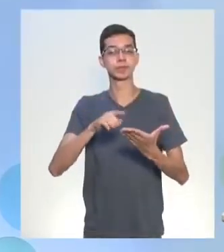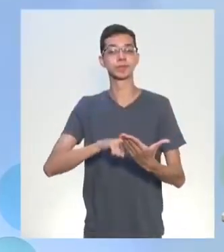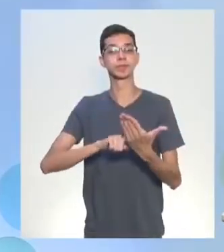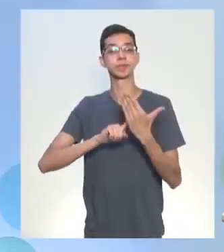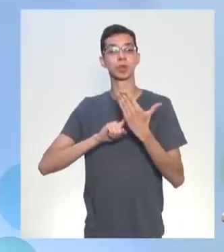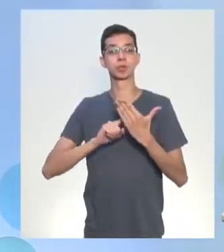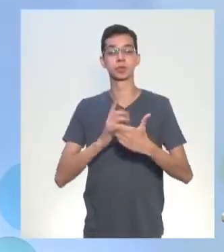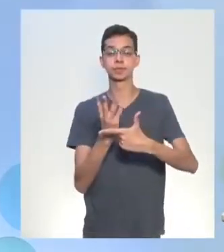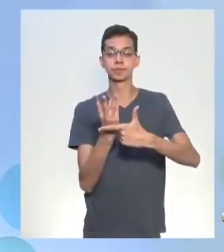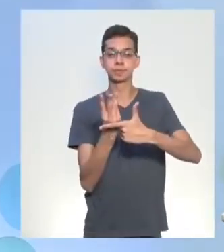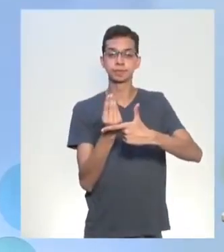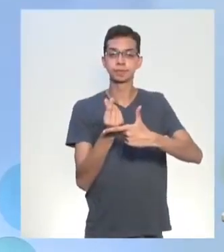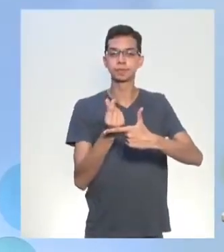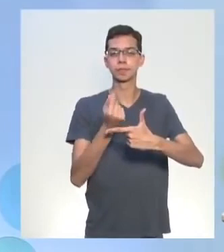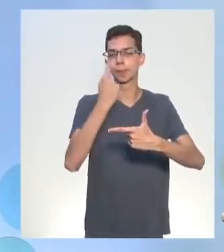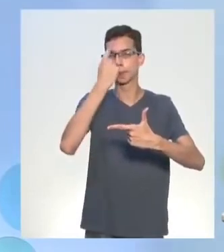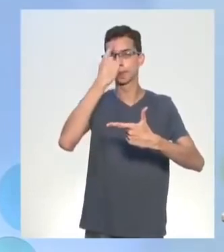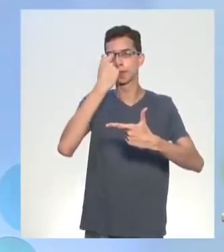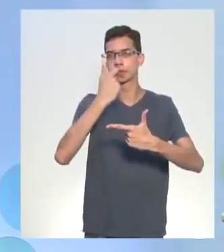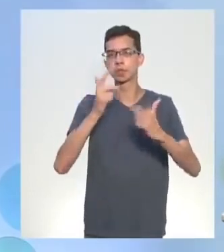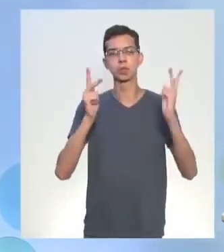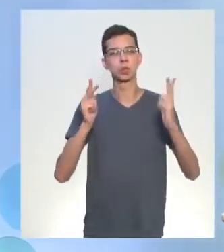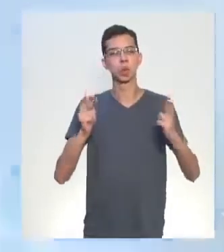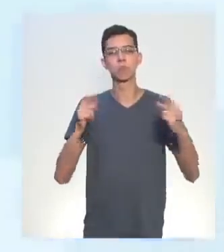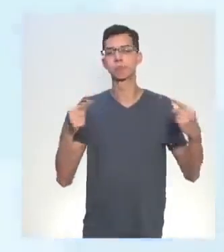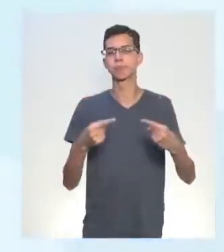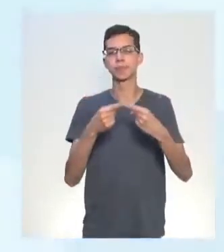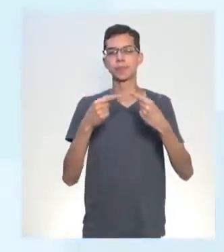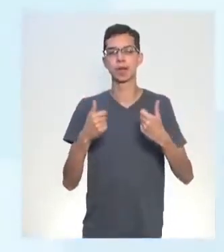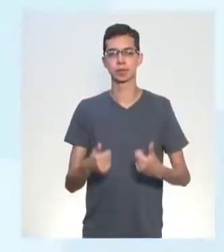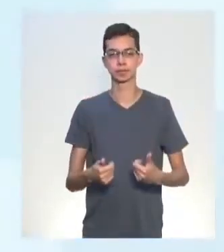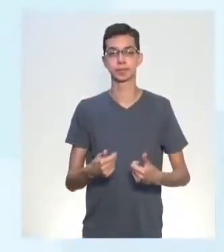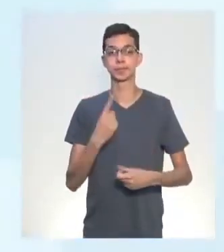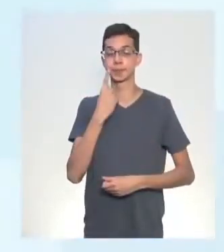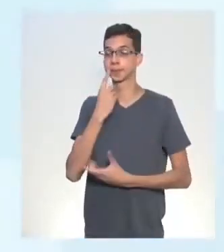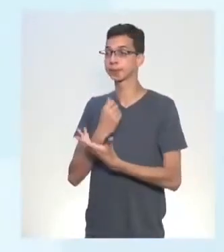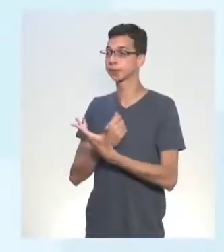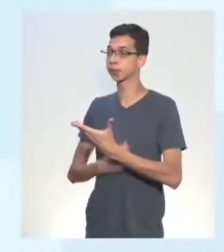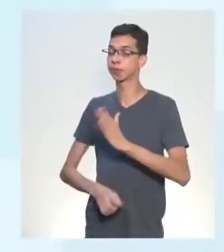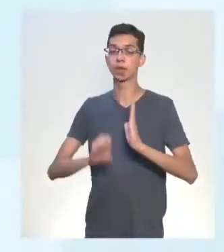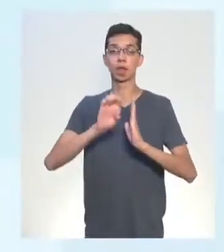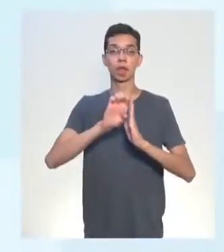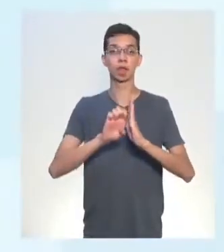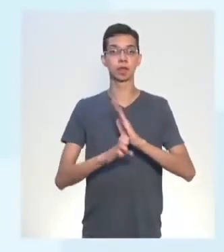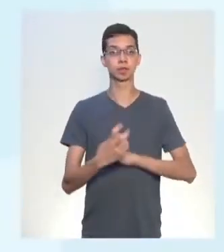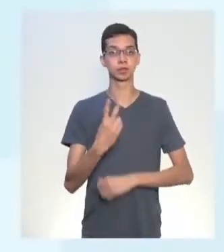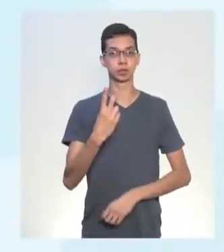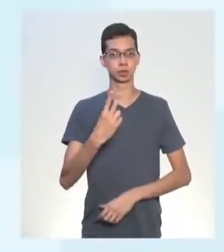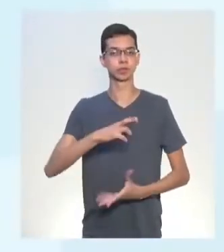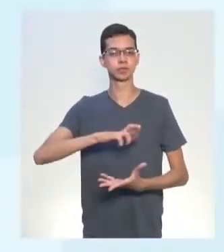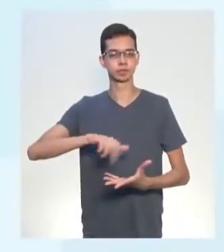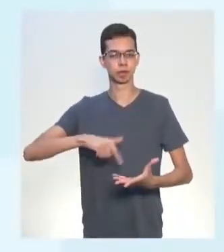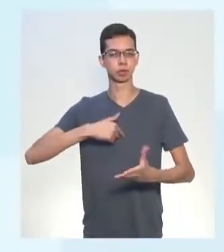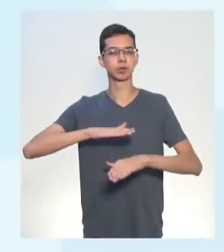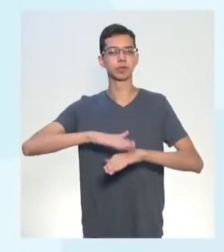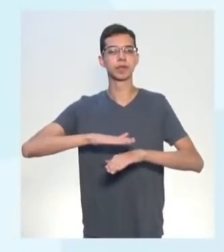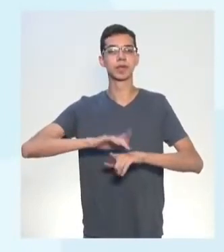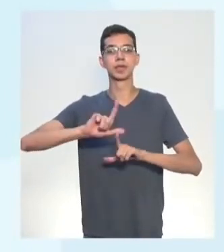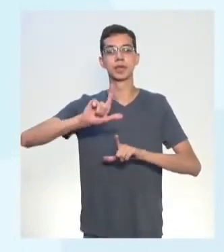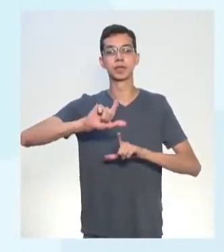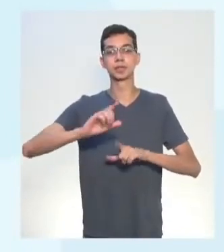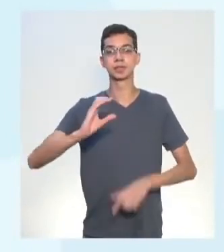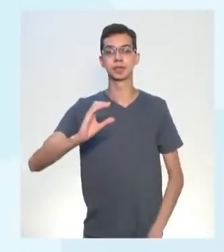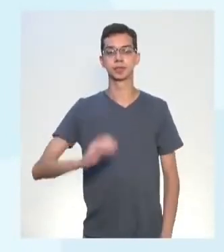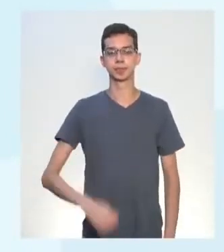algébrica que descreve esse pensamento. Então, tá assim, ó, é o exercício 2, tem vários, eu vou fazer a letra C. O produto